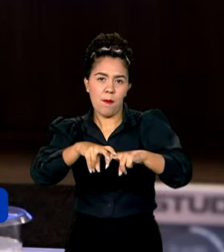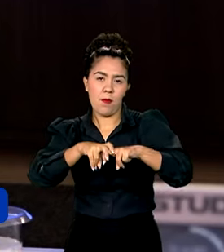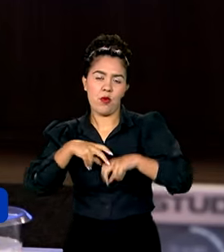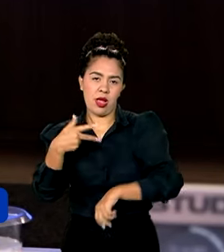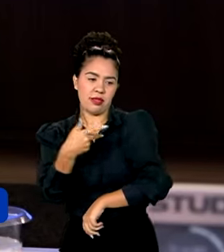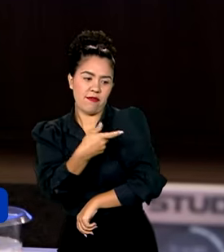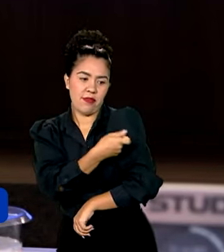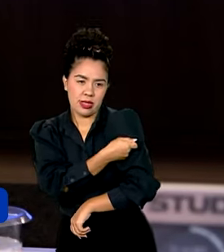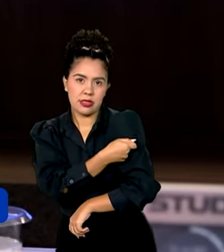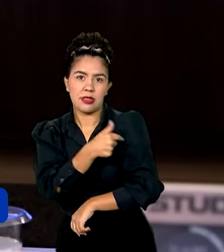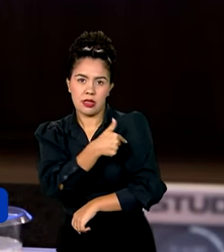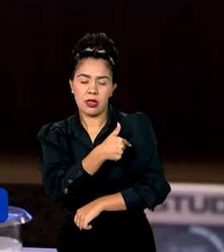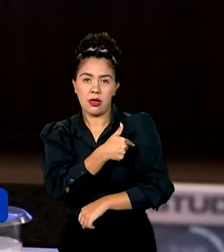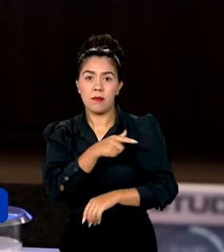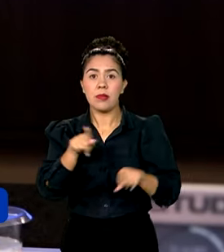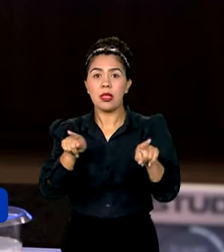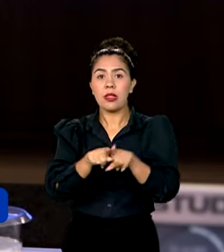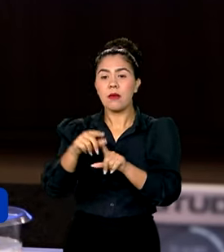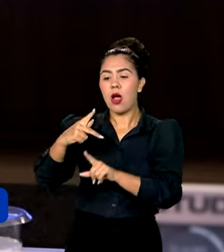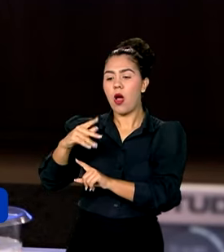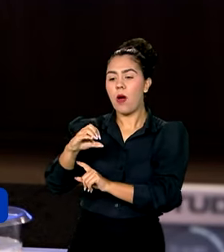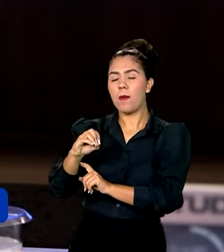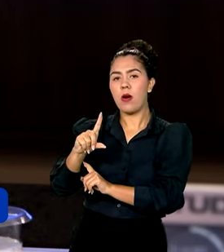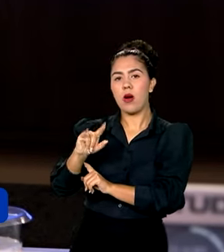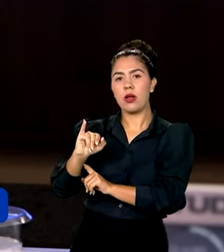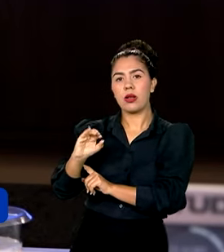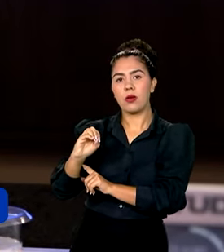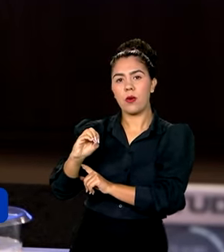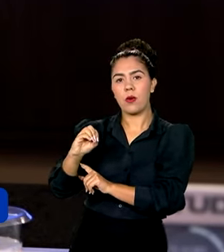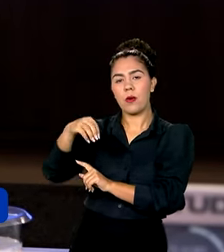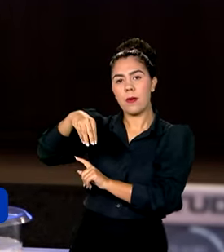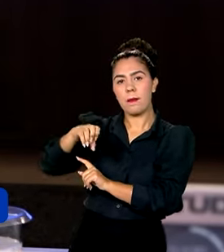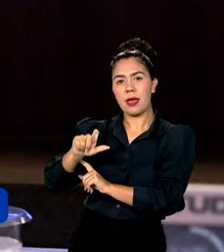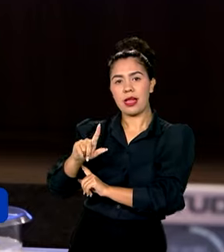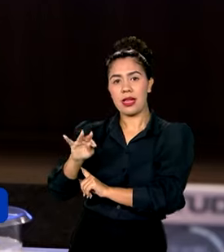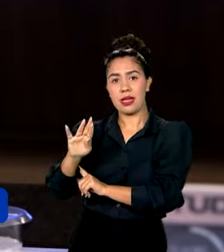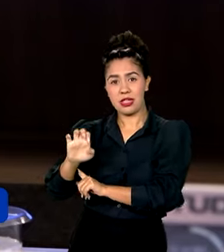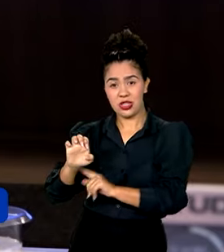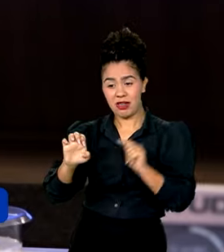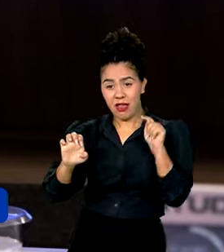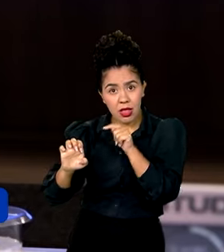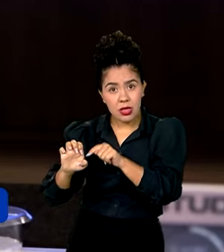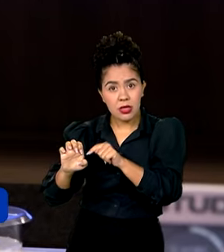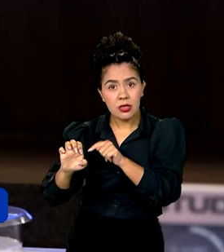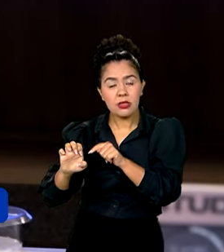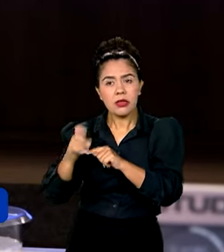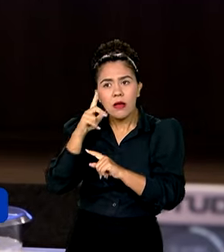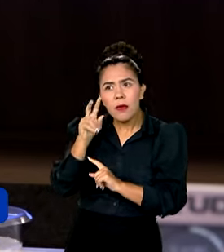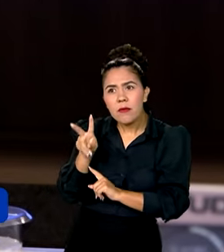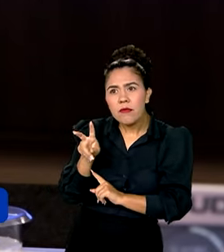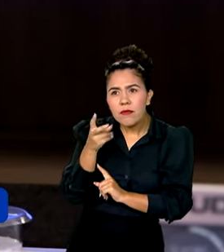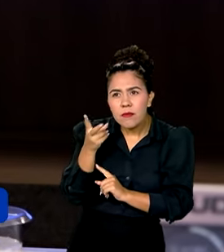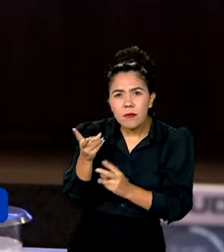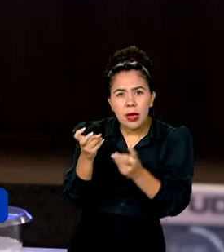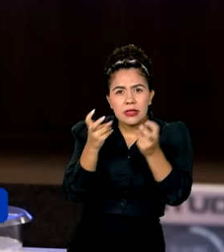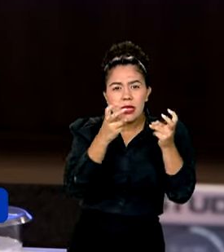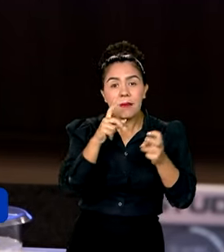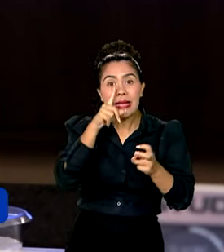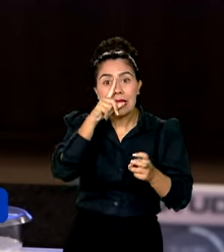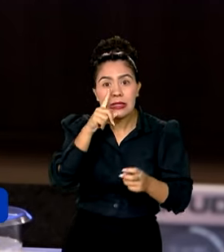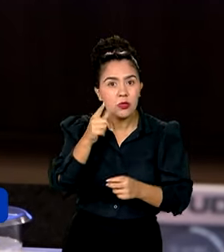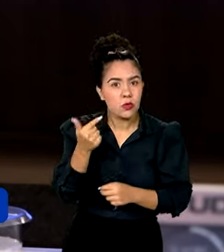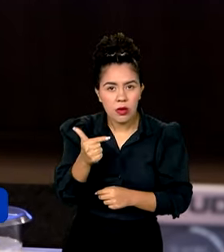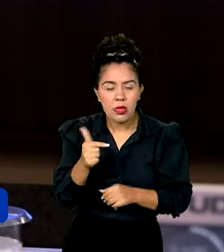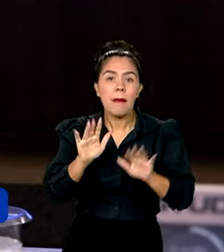caso que nós falamos muito é poliomelite não é que muitas vezes não se vê mais esse rioo mas ele existe então